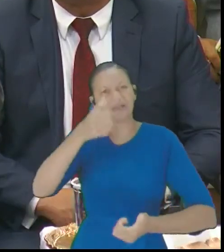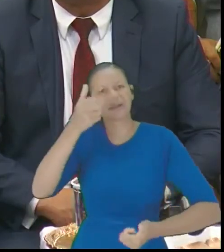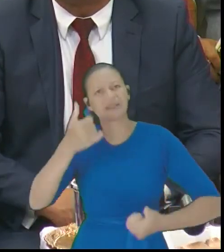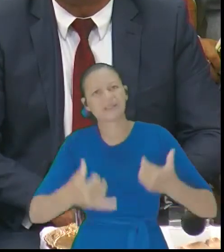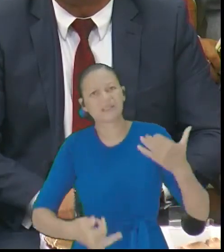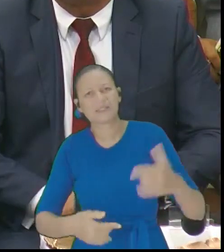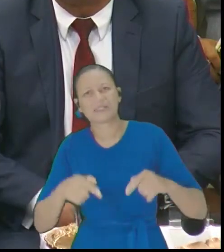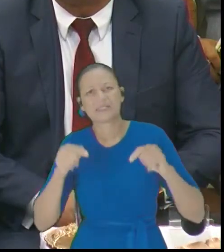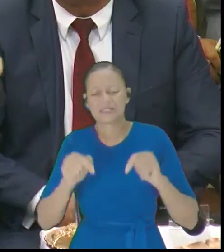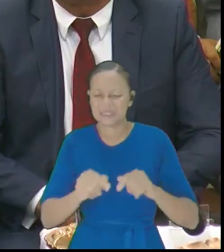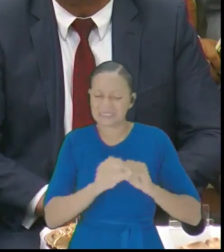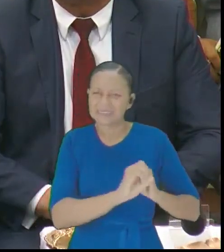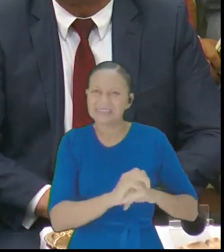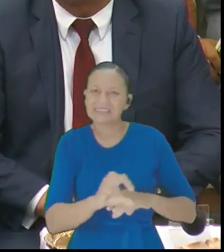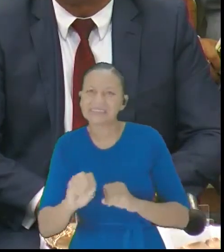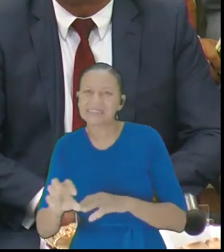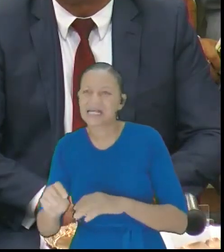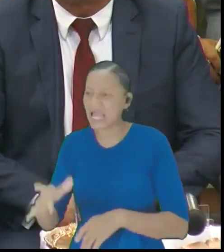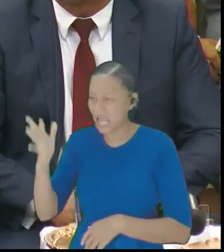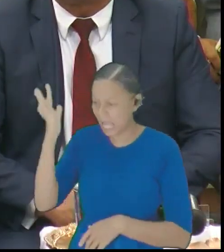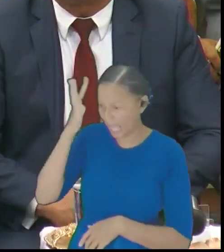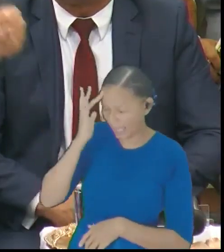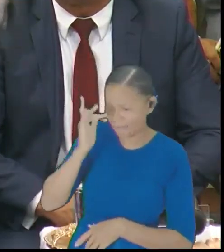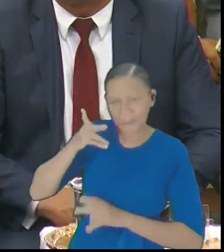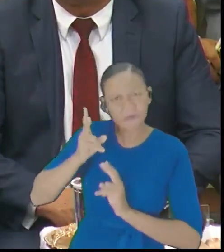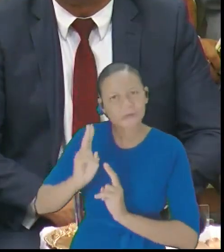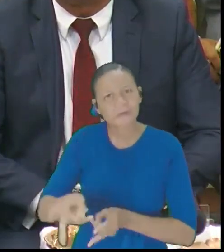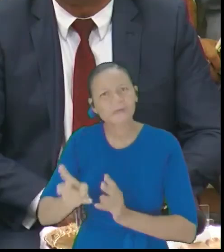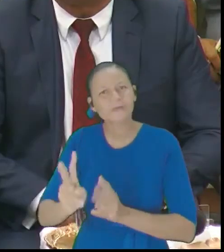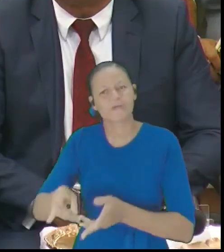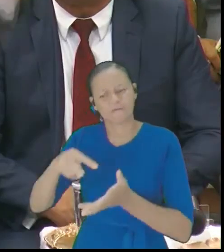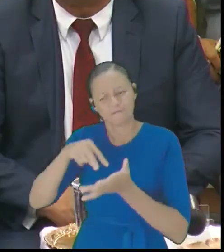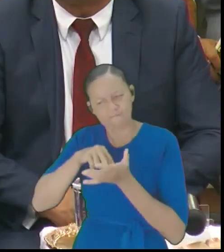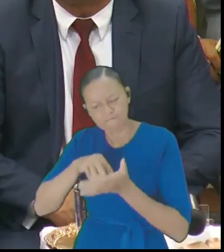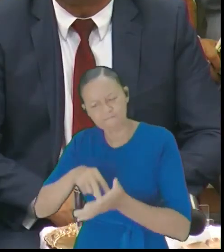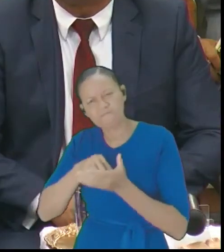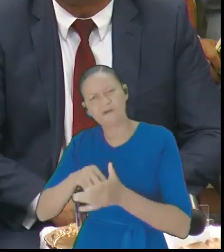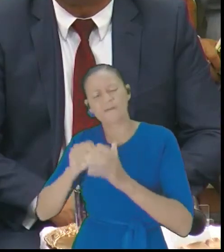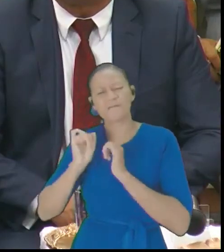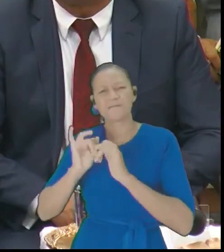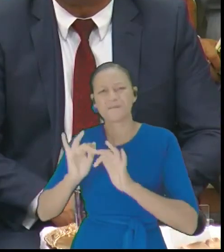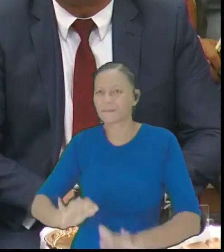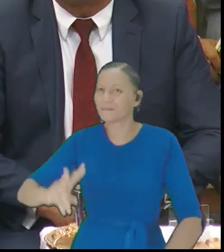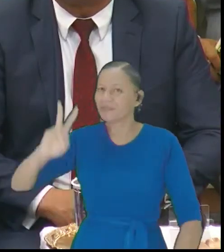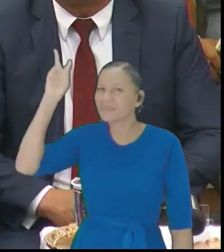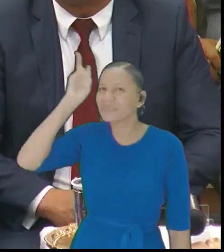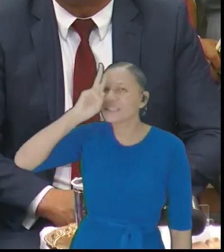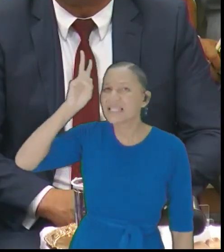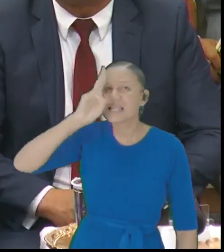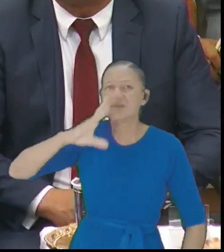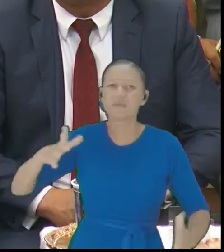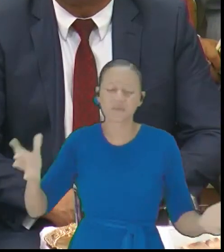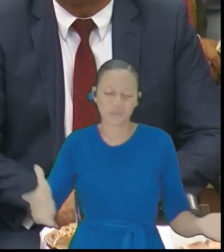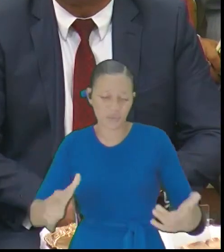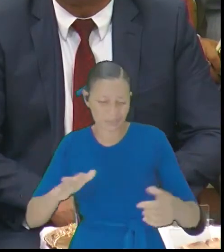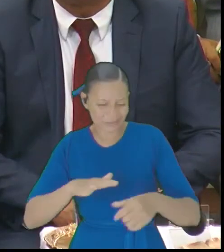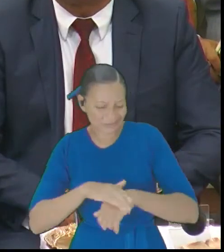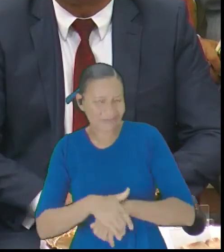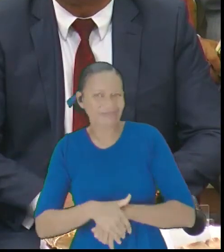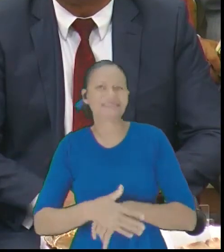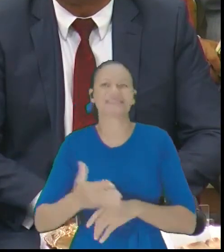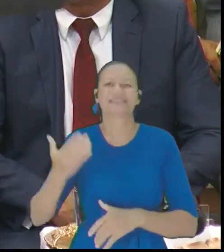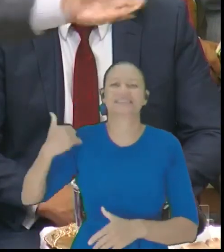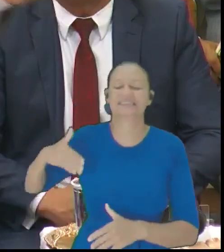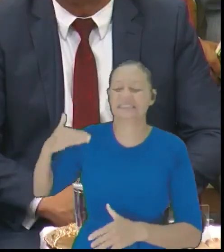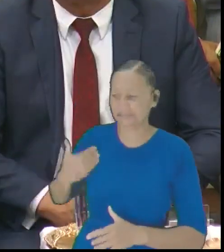noite. Isso aqui é instrução. Amanhã teu casamento segue firme, segue na bênção. Você deve lembrar dessa noite. Naquela noite